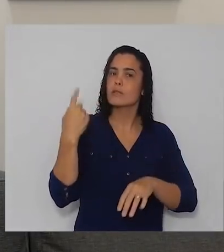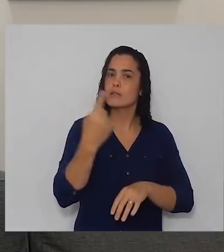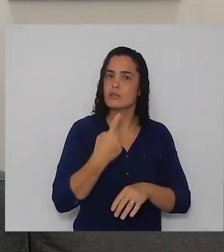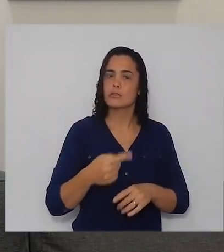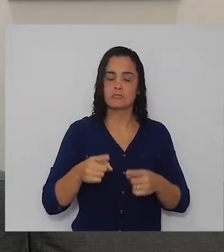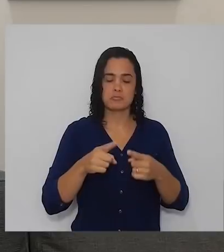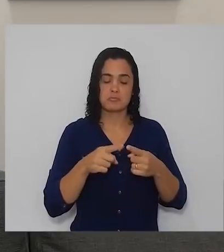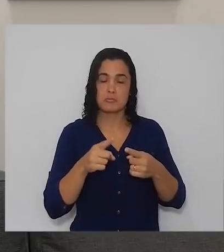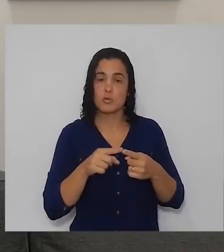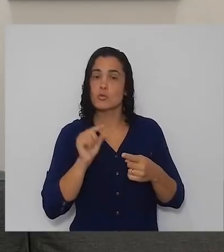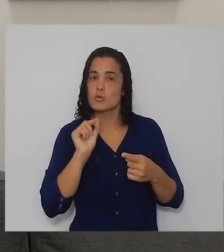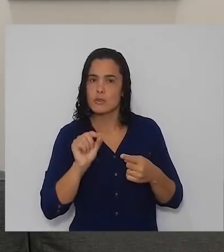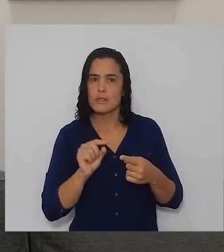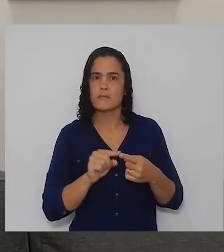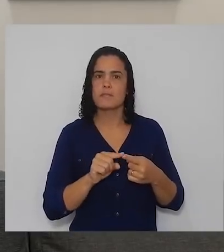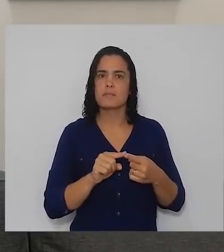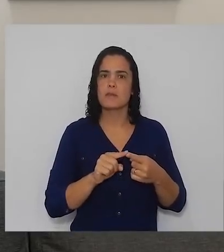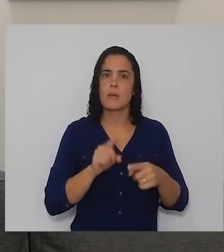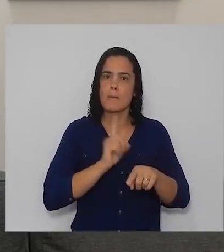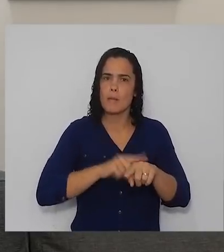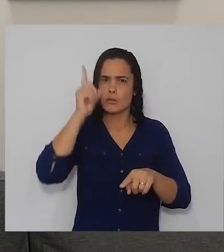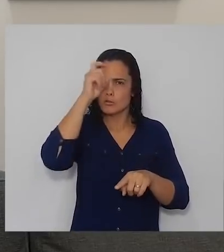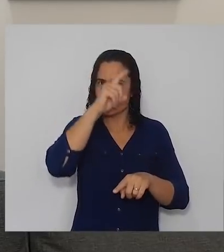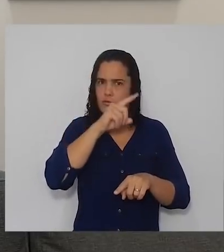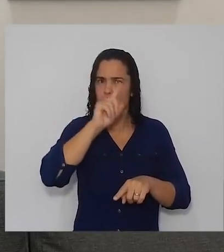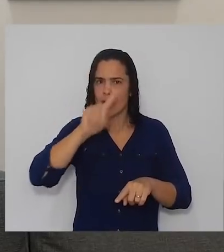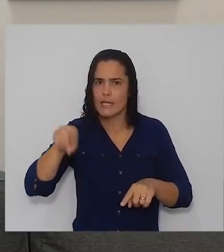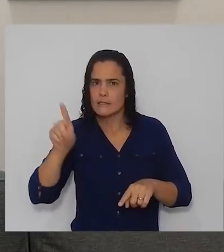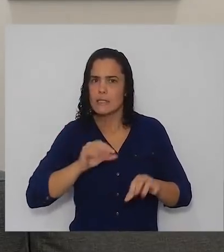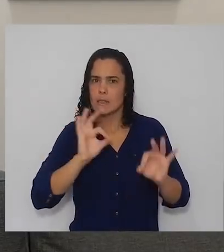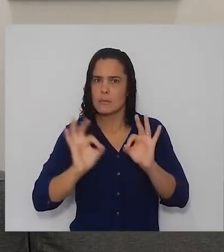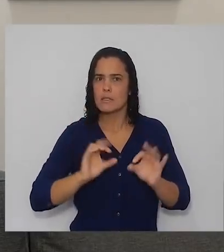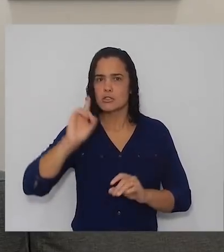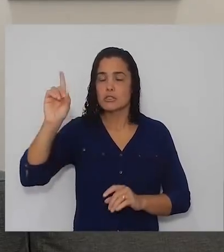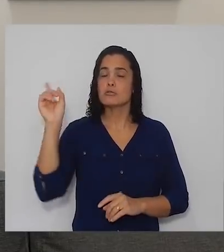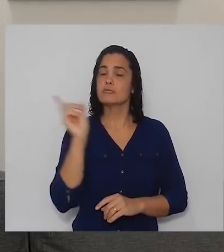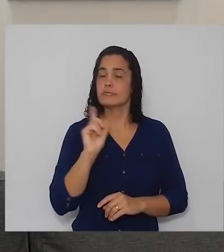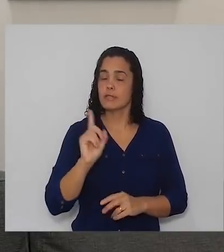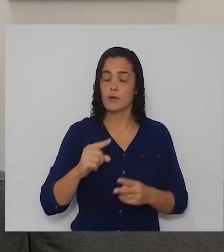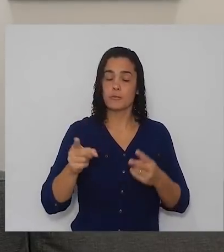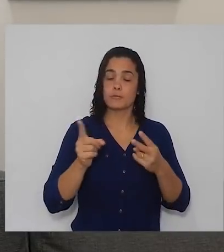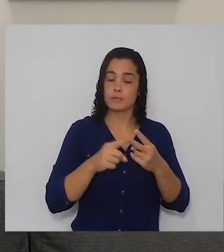de riachos secos. Eles não cancelam os planos de Deus.